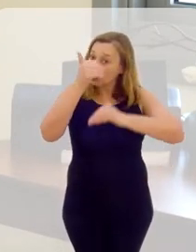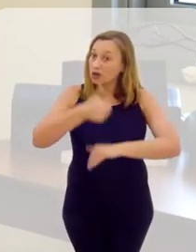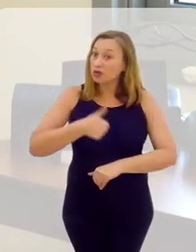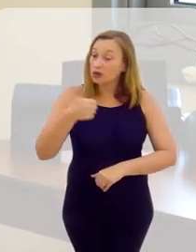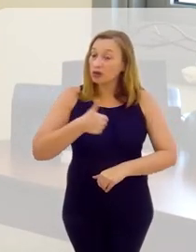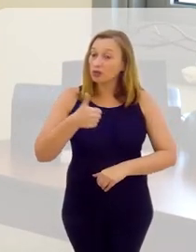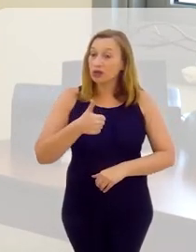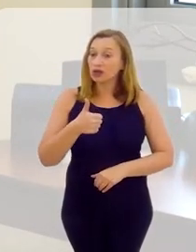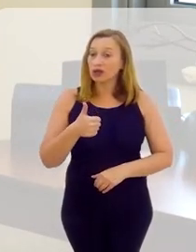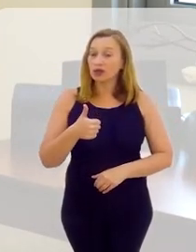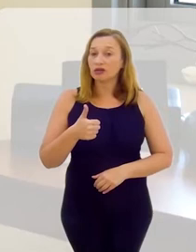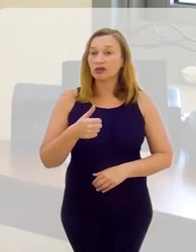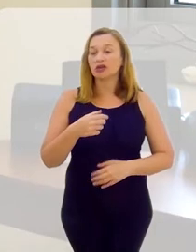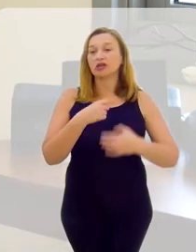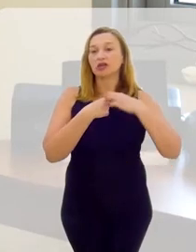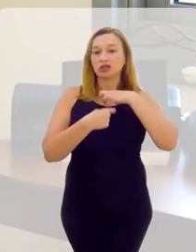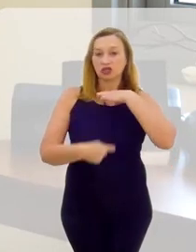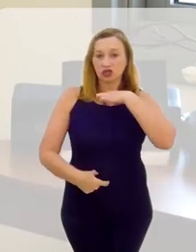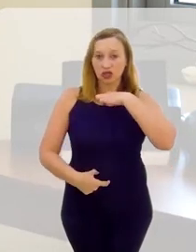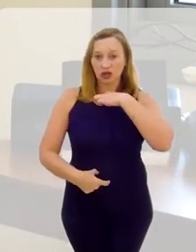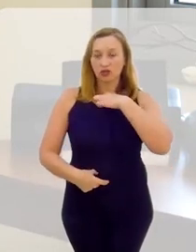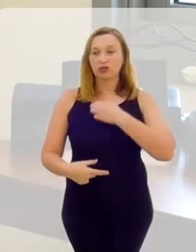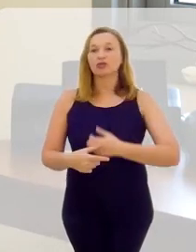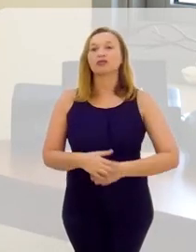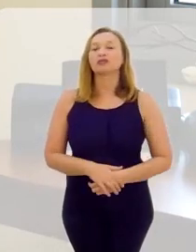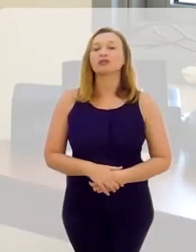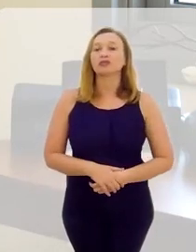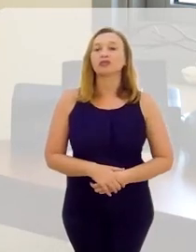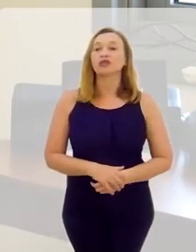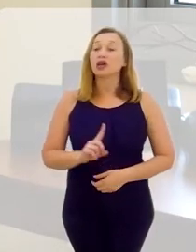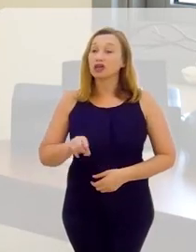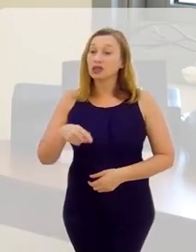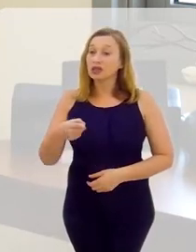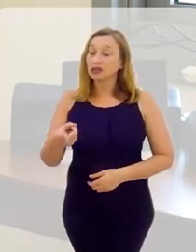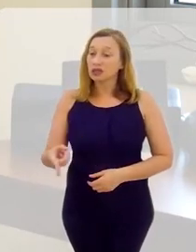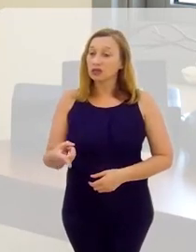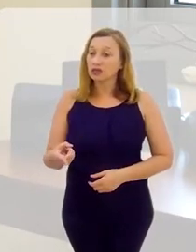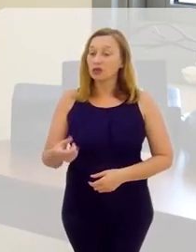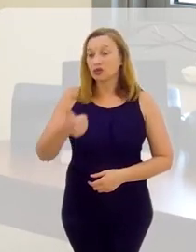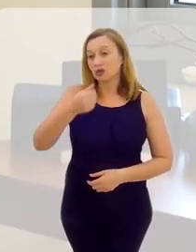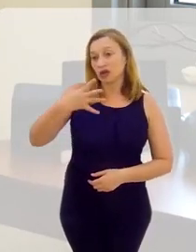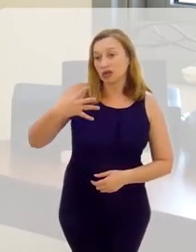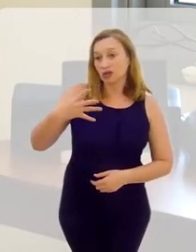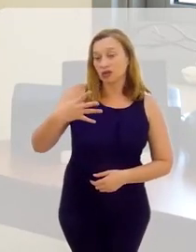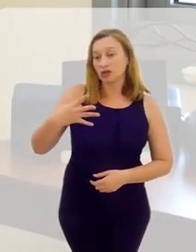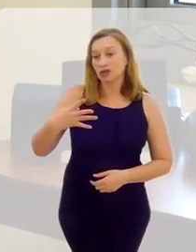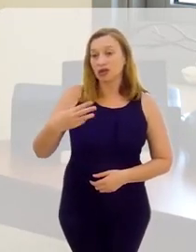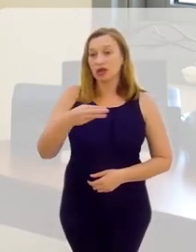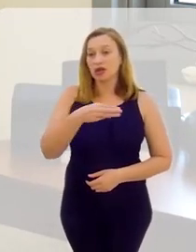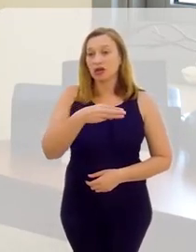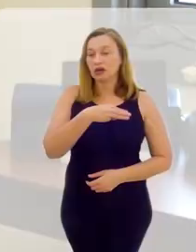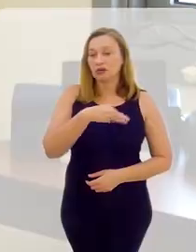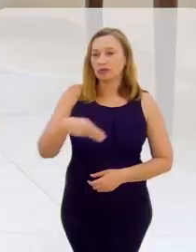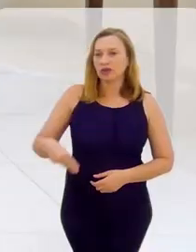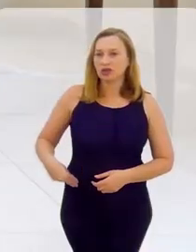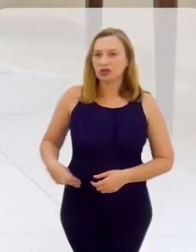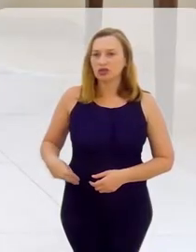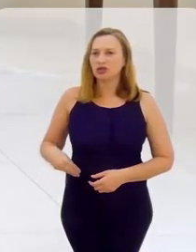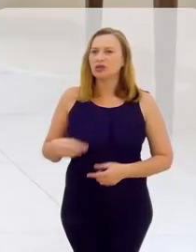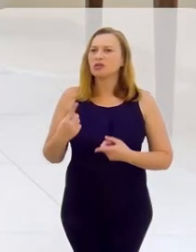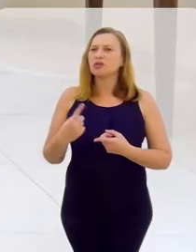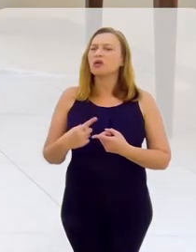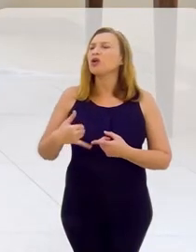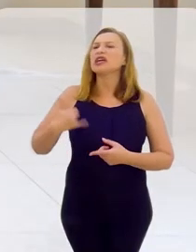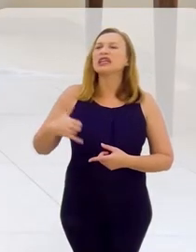evoluindo. Ele primeiramente é ordenado a diácono nesse sacerdócio. Depois, com 14 anos, ele é ordenado a mestre. Ué, mas